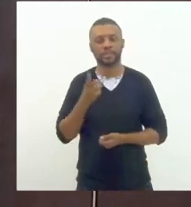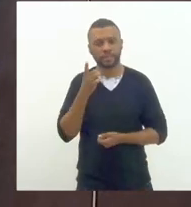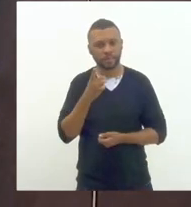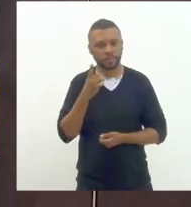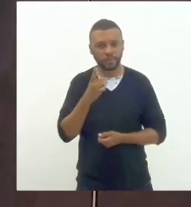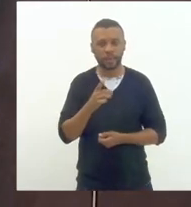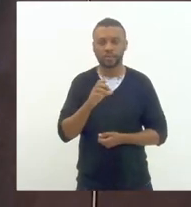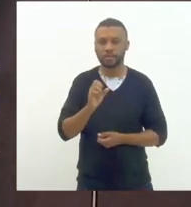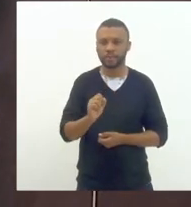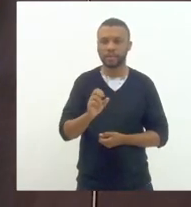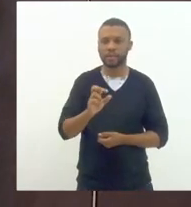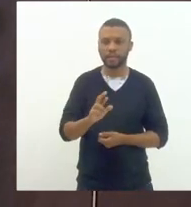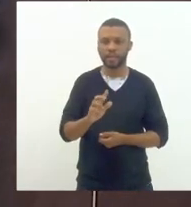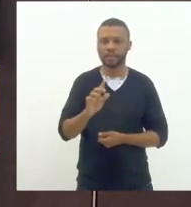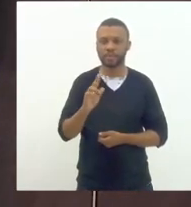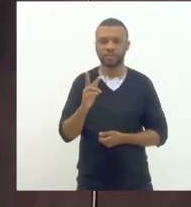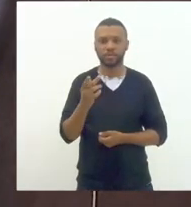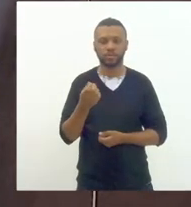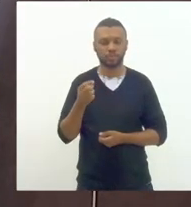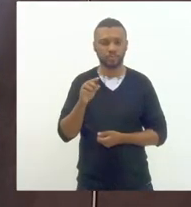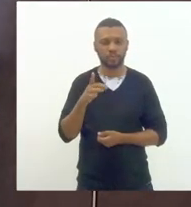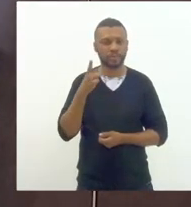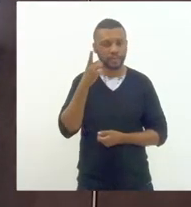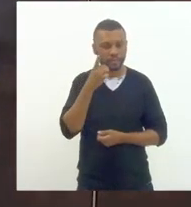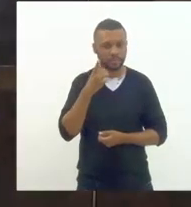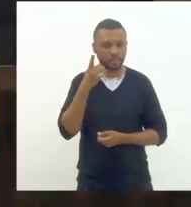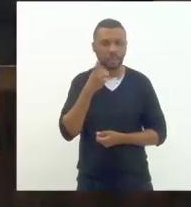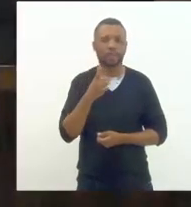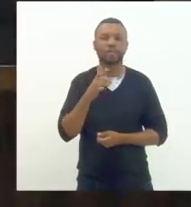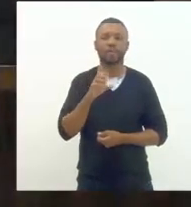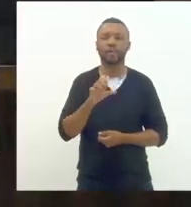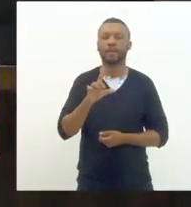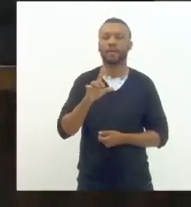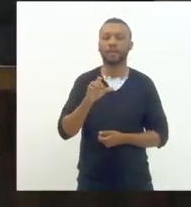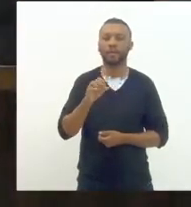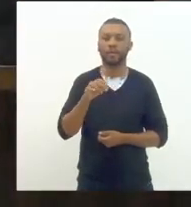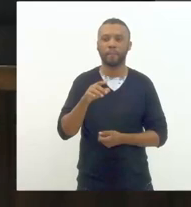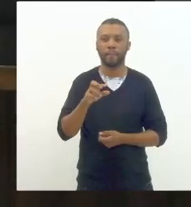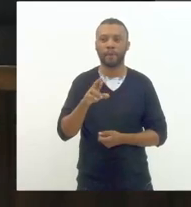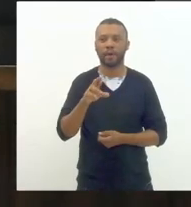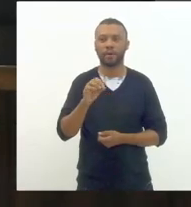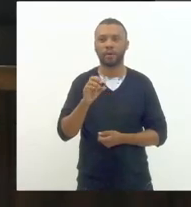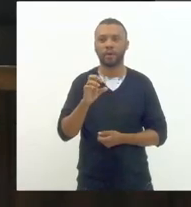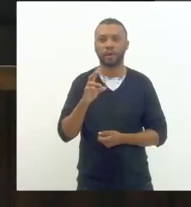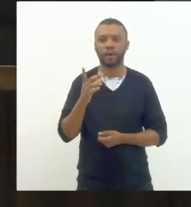doutor Serginho, deputado doutor Serginho, deputado Eliomar Coelho,